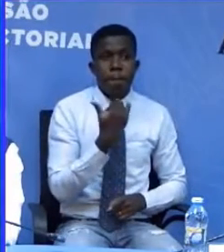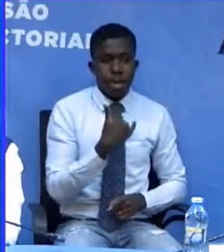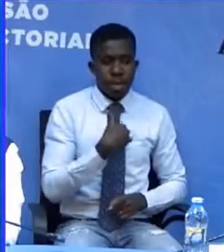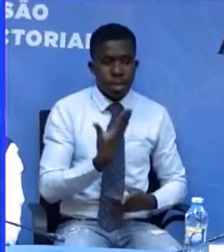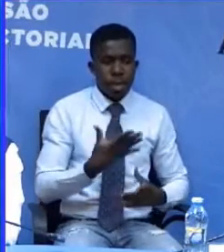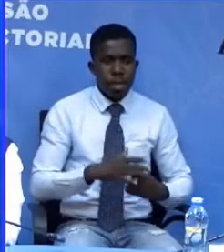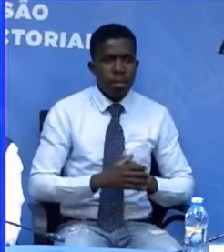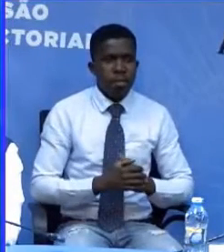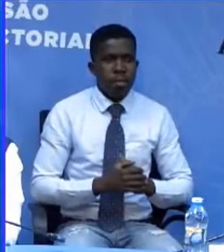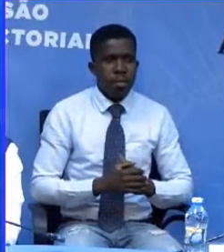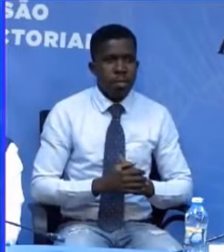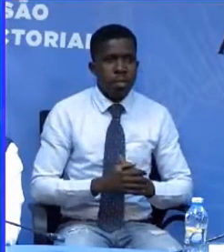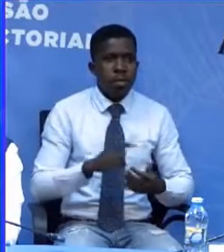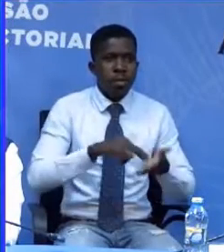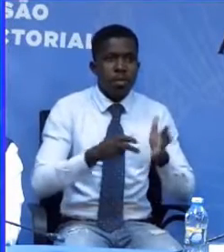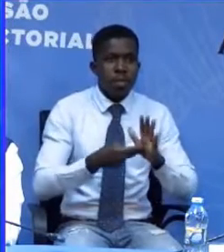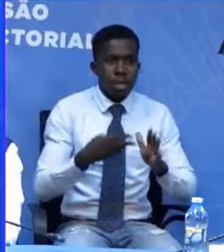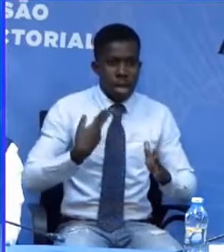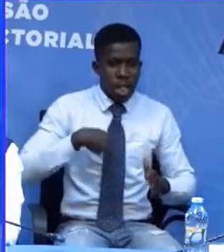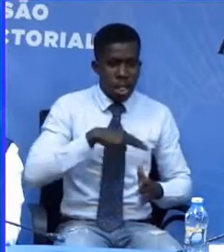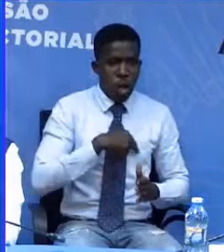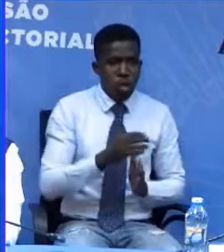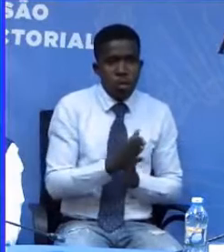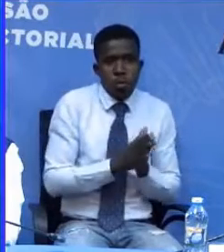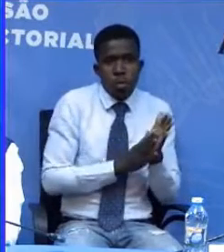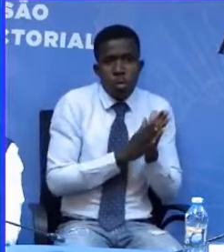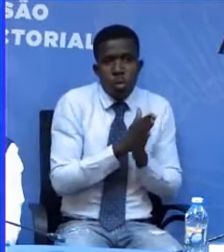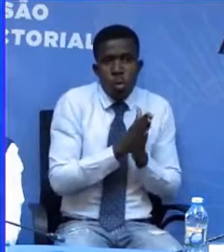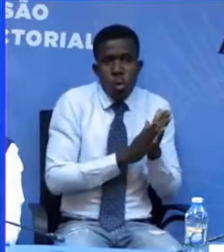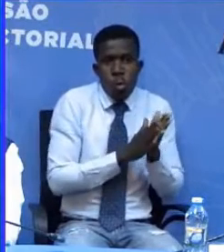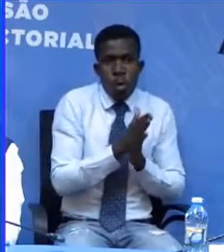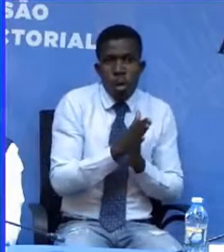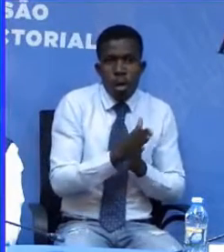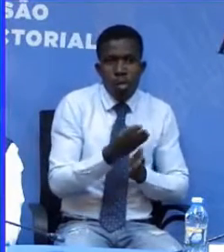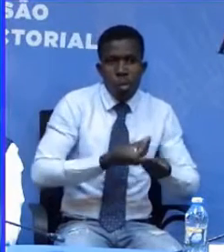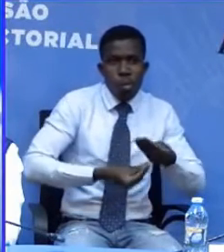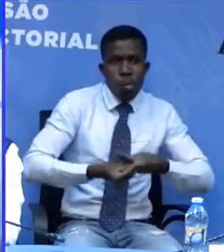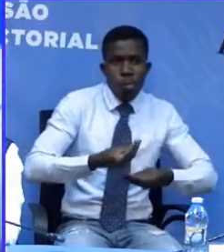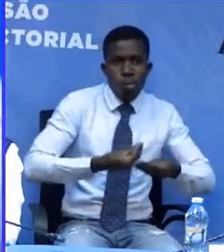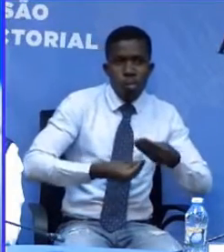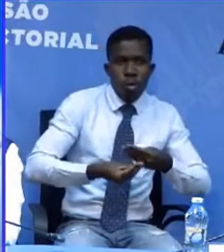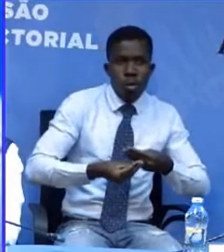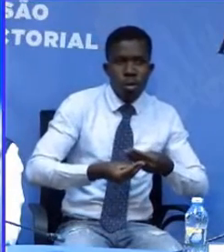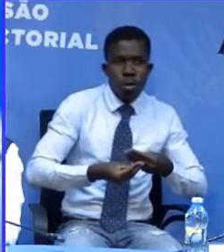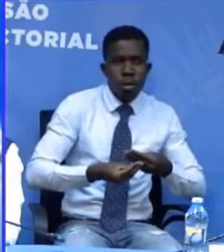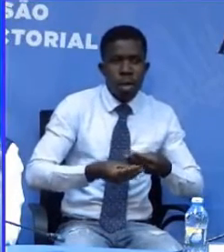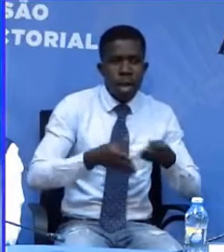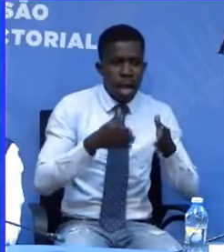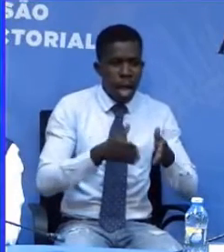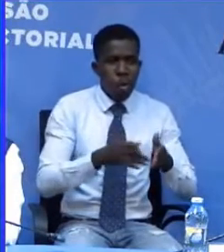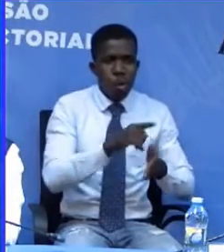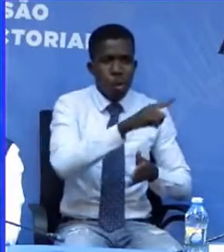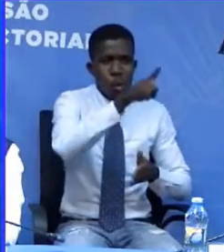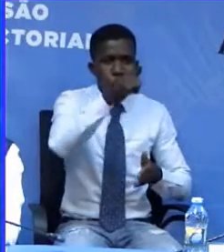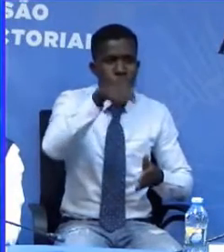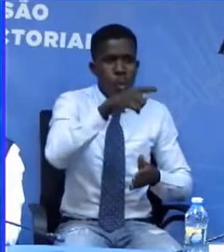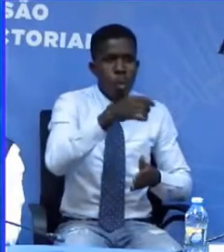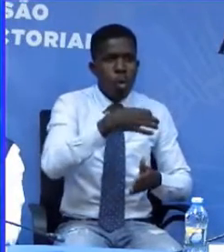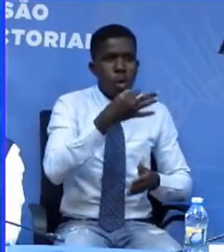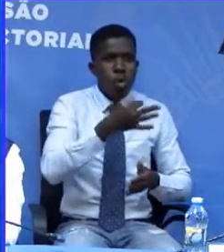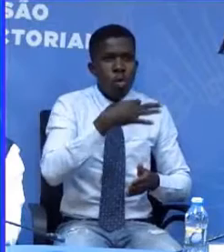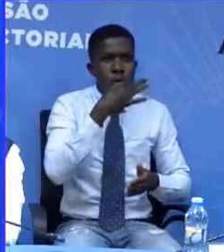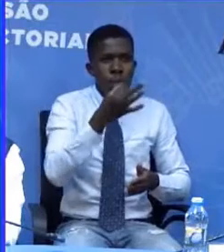e não há interesse nenhum e de ninguém, e até pelo esforço ficamos assim ofendidos, podemos dizer, eu